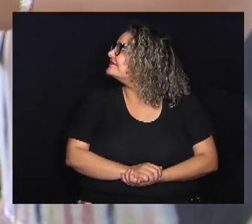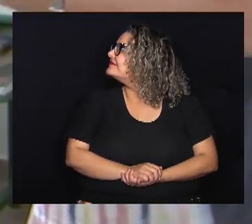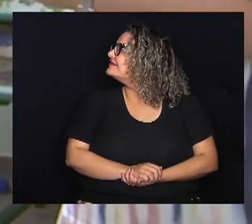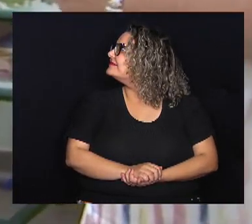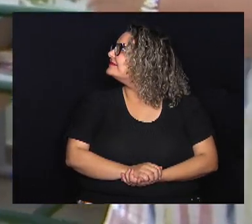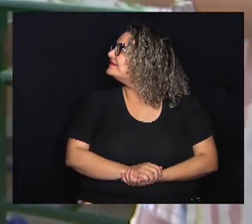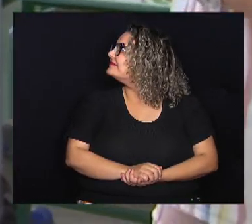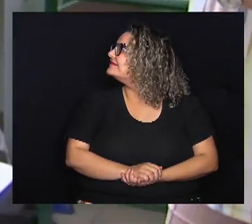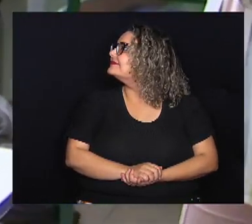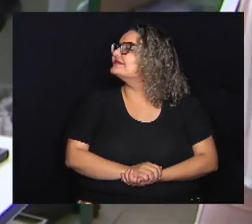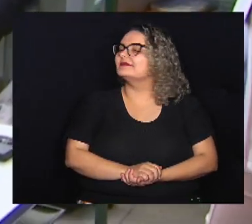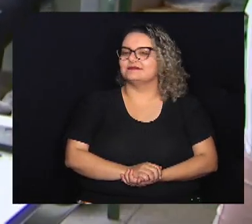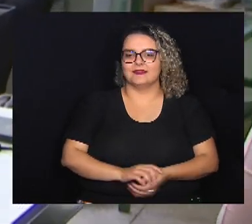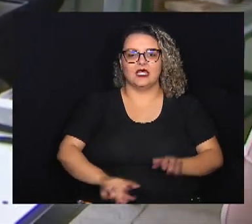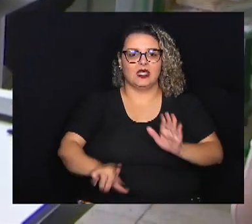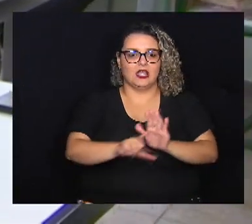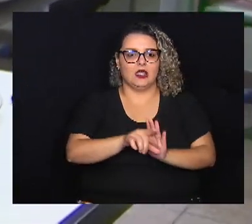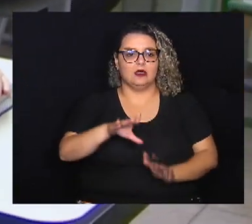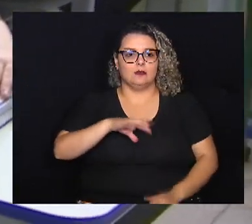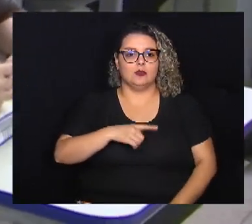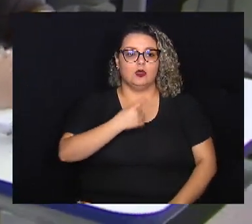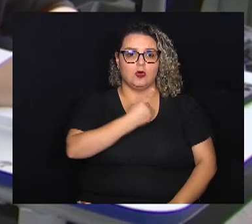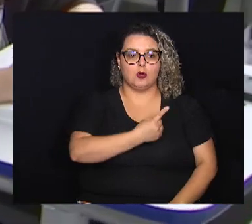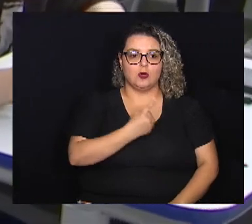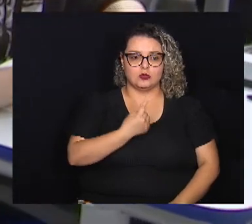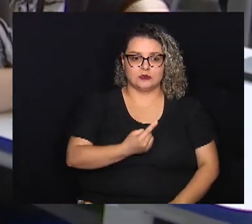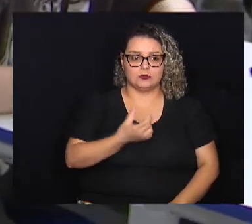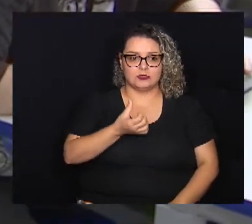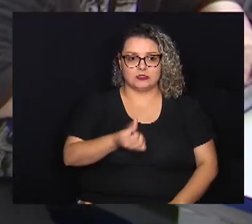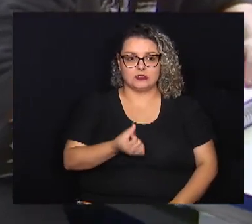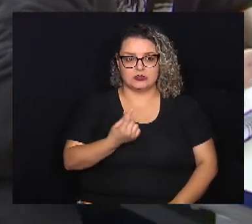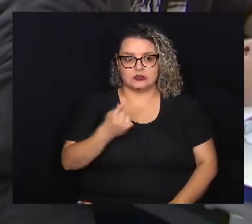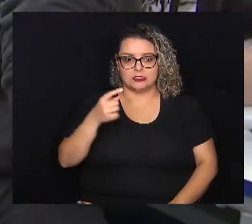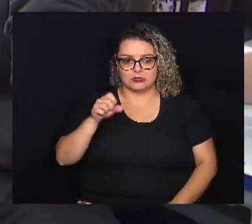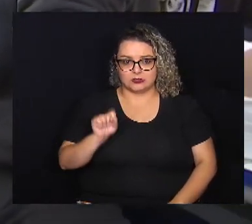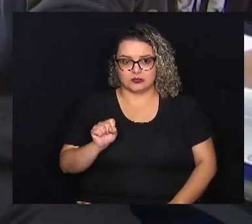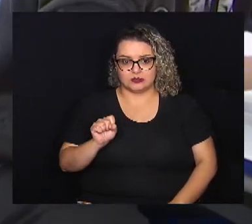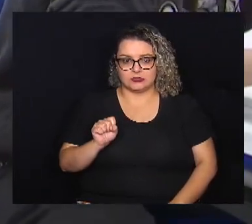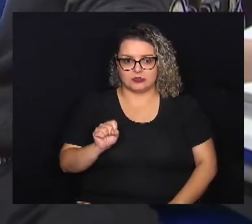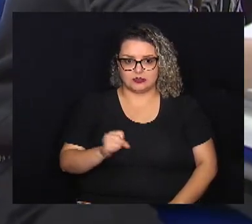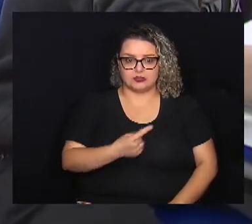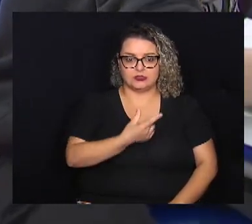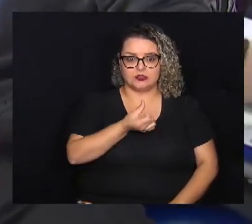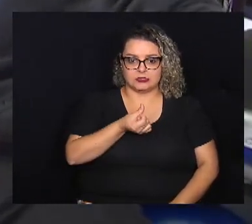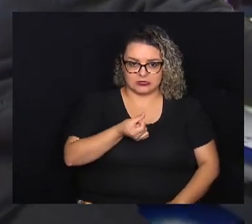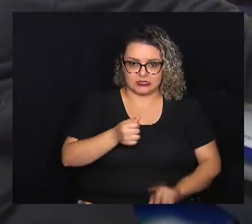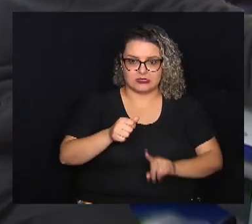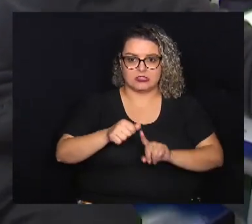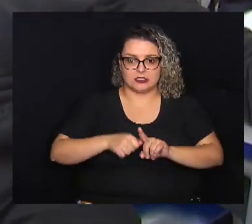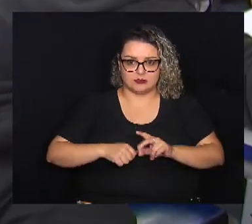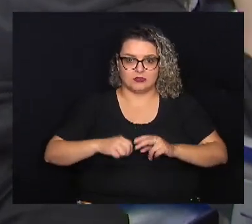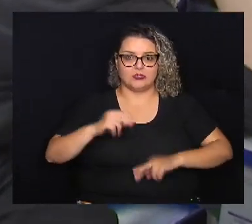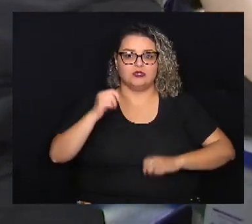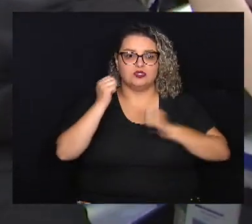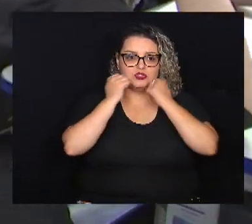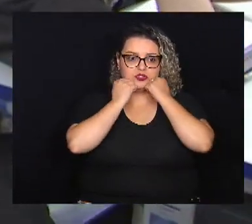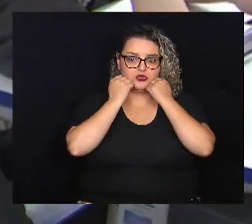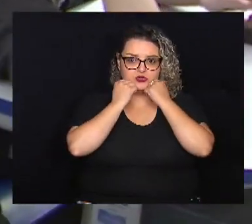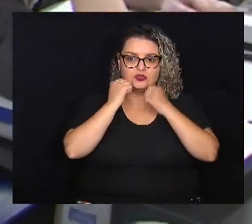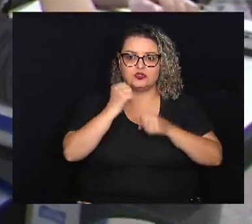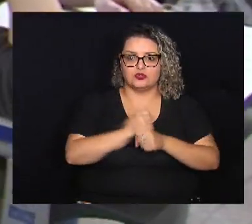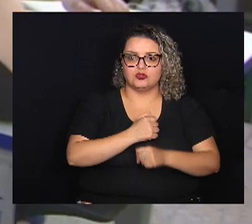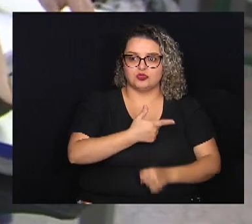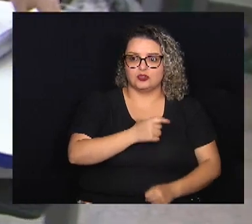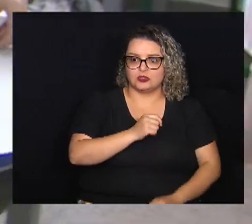A Lei Municipal de nº 11.618 de 16 de julho de 2003 instituiu a